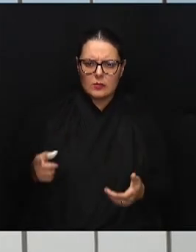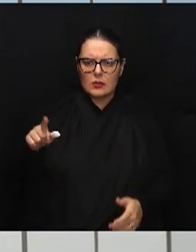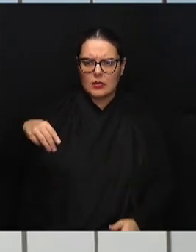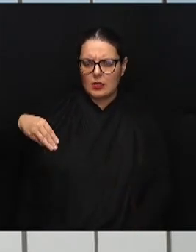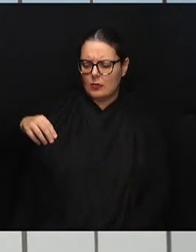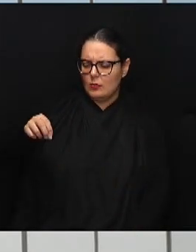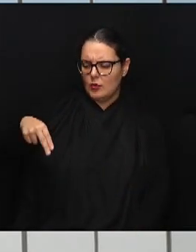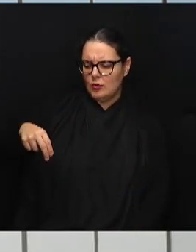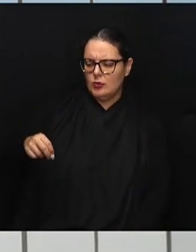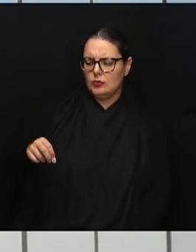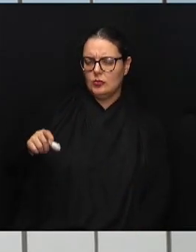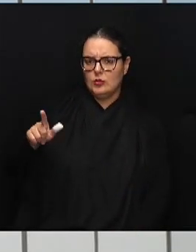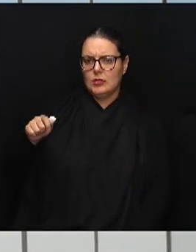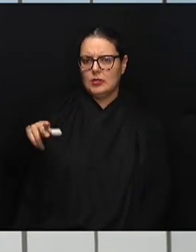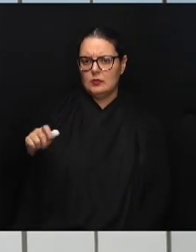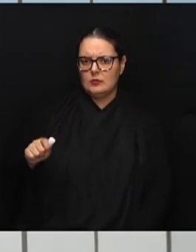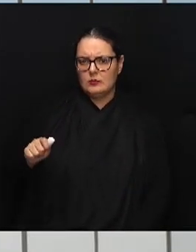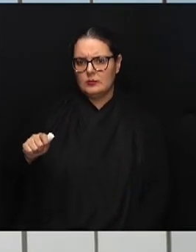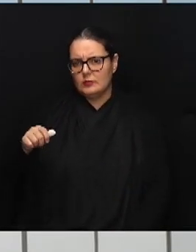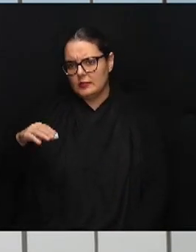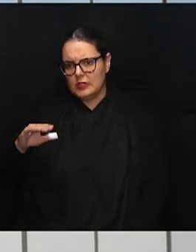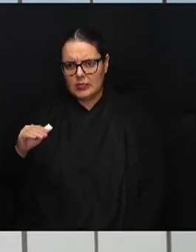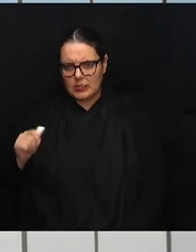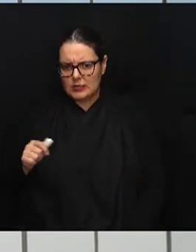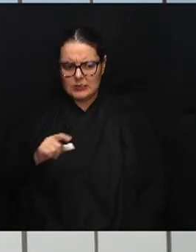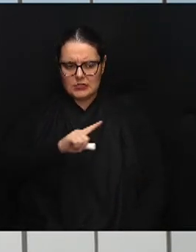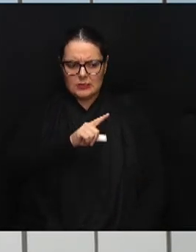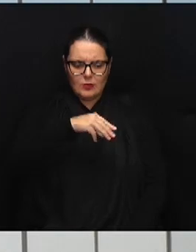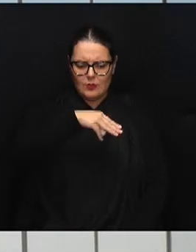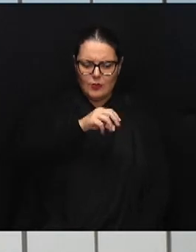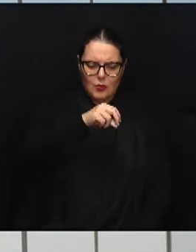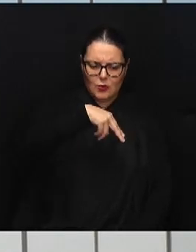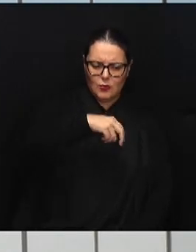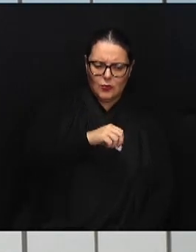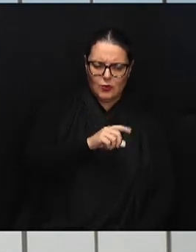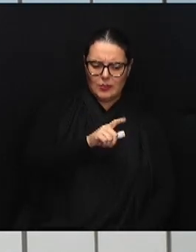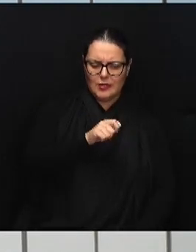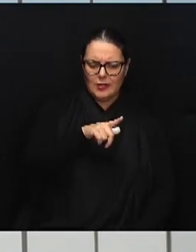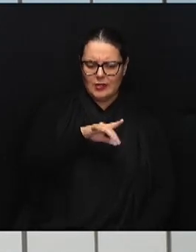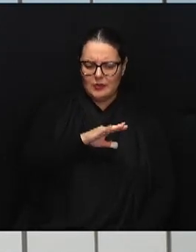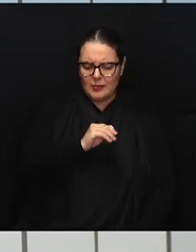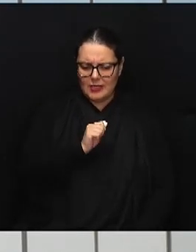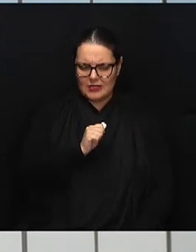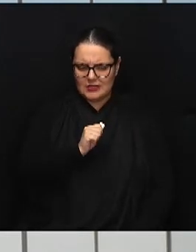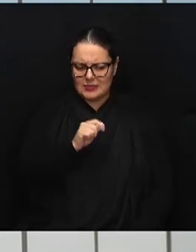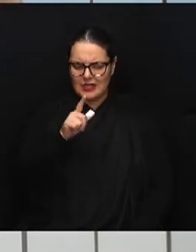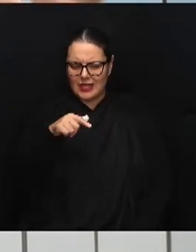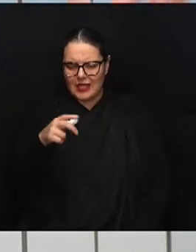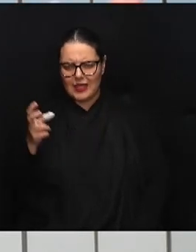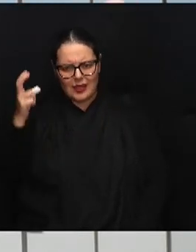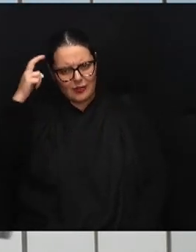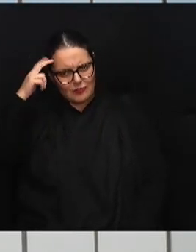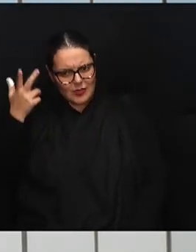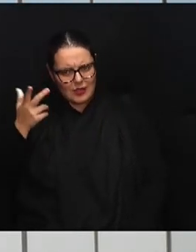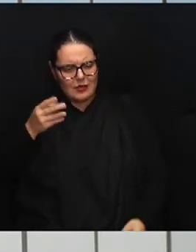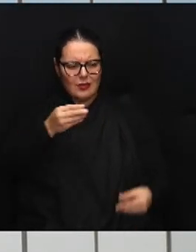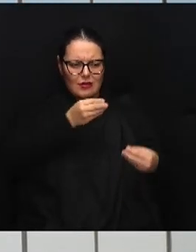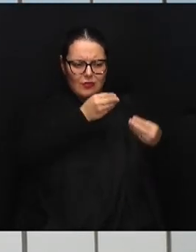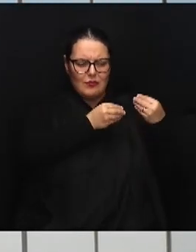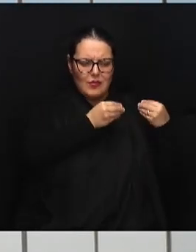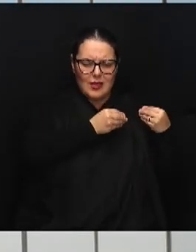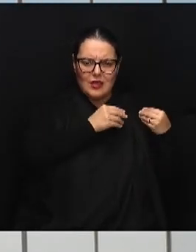monogâmicas e pessoas que são não monogâmicas? Será que tudo é uma questão cultural? Será que tudo é uma herança política,